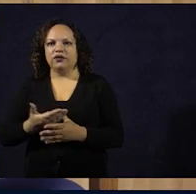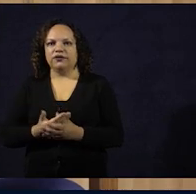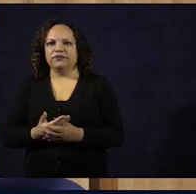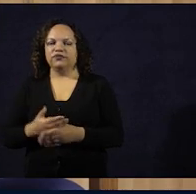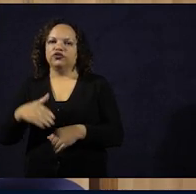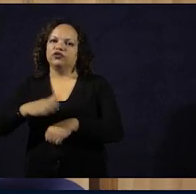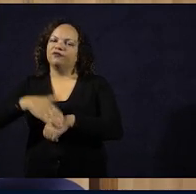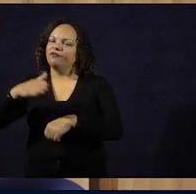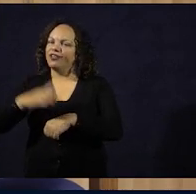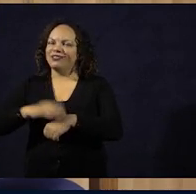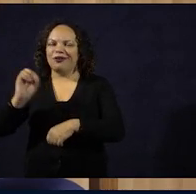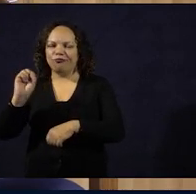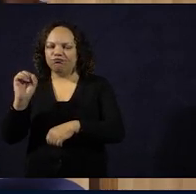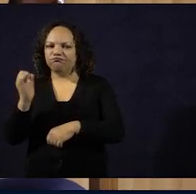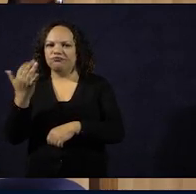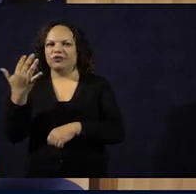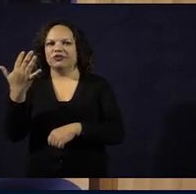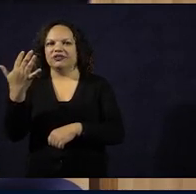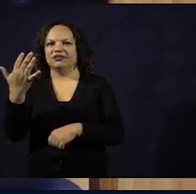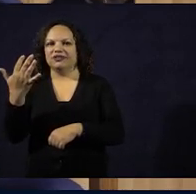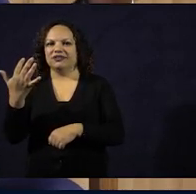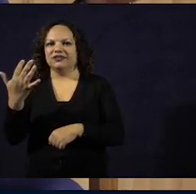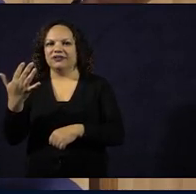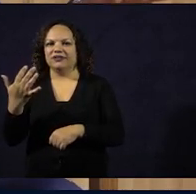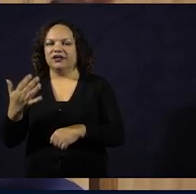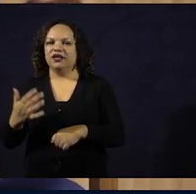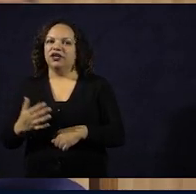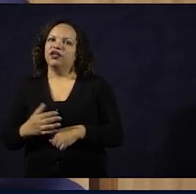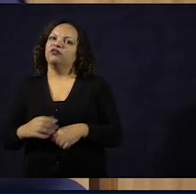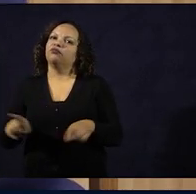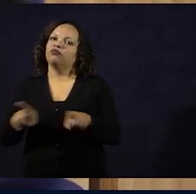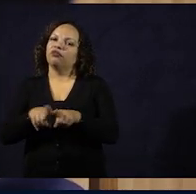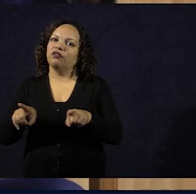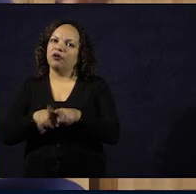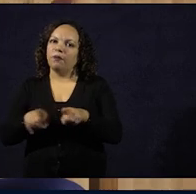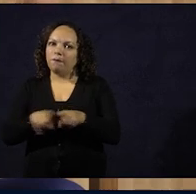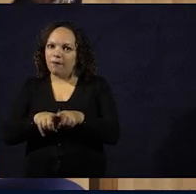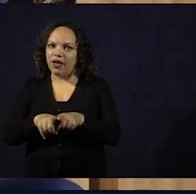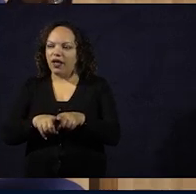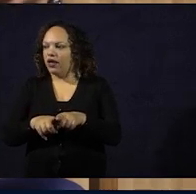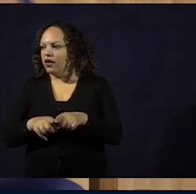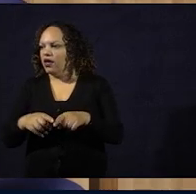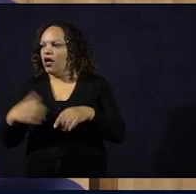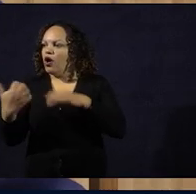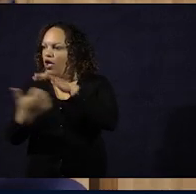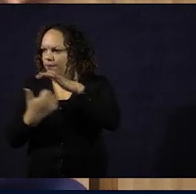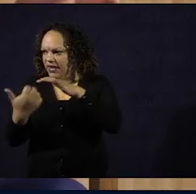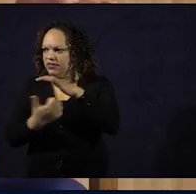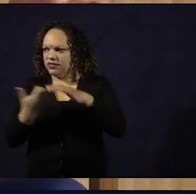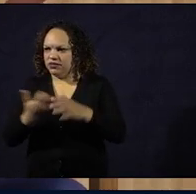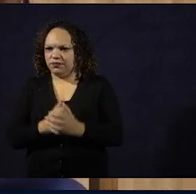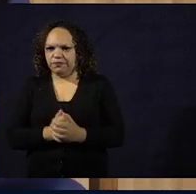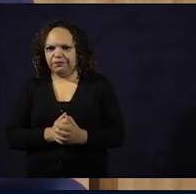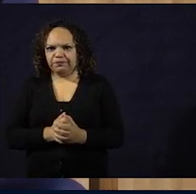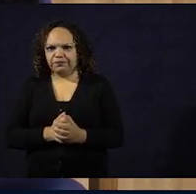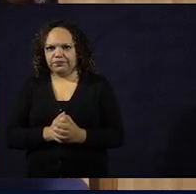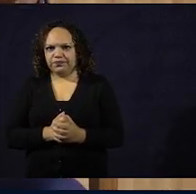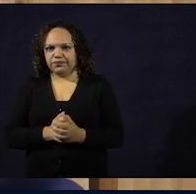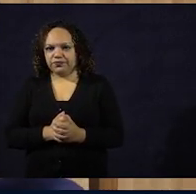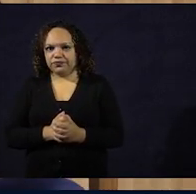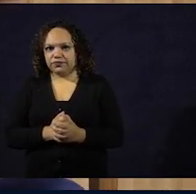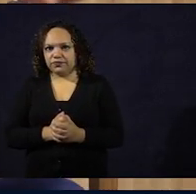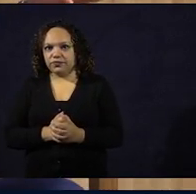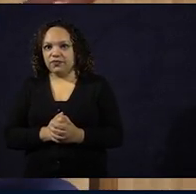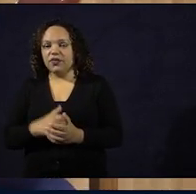fazer acontecer e eu acho que também esse mercado em paralelo essa transformação passou enorme transformações do Brasil